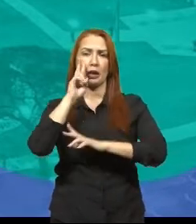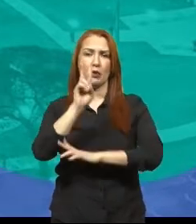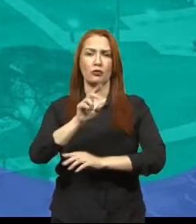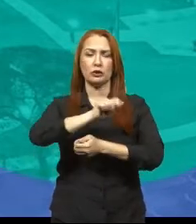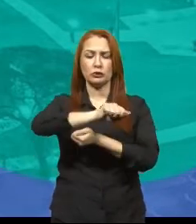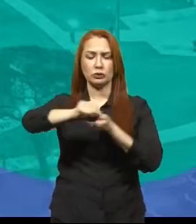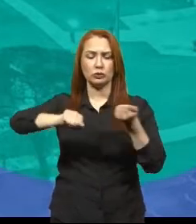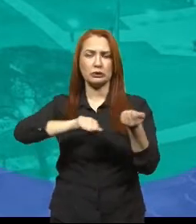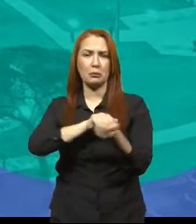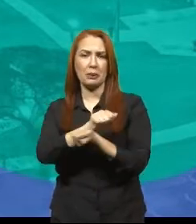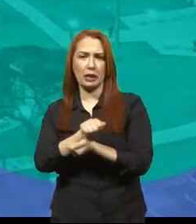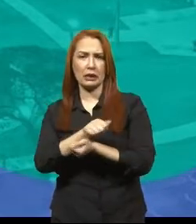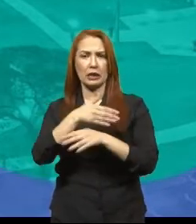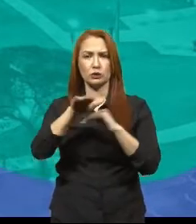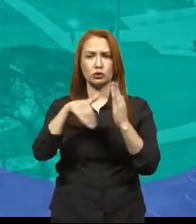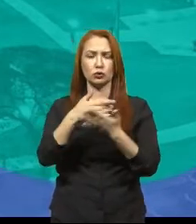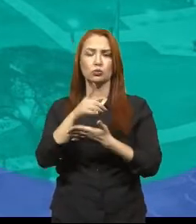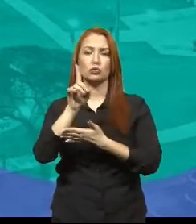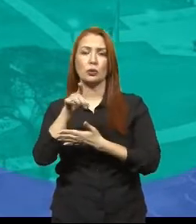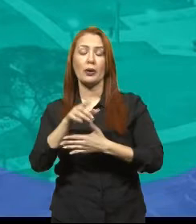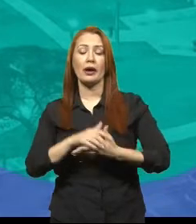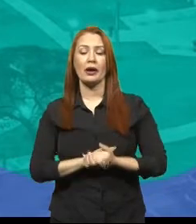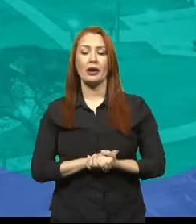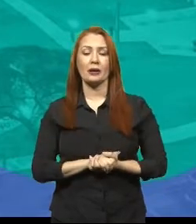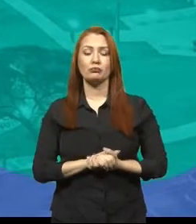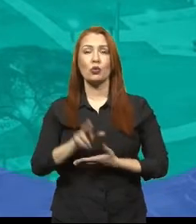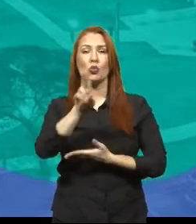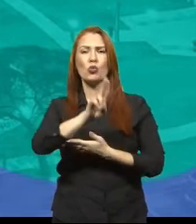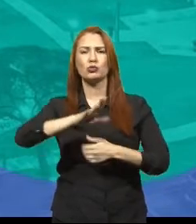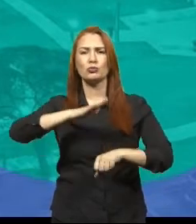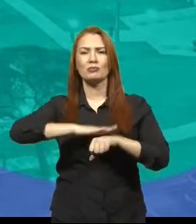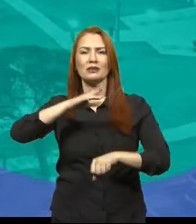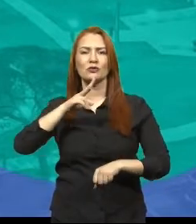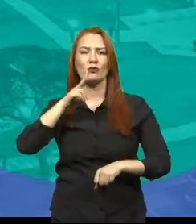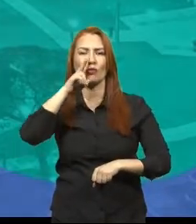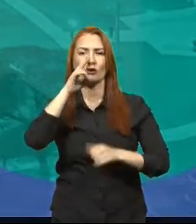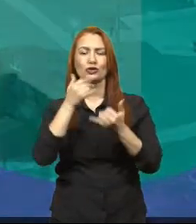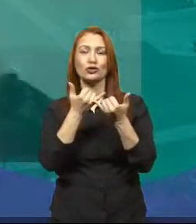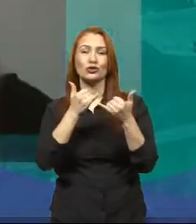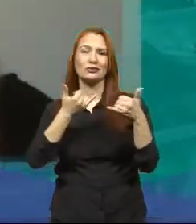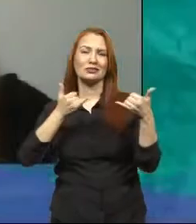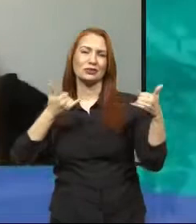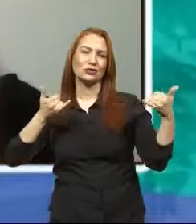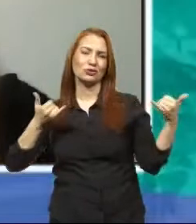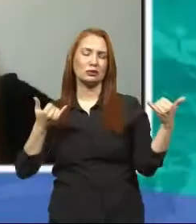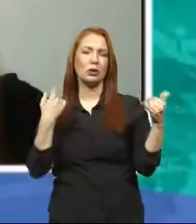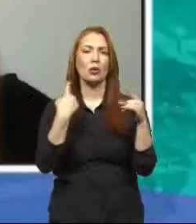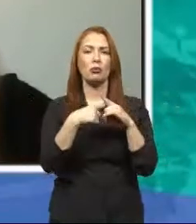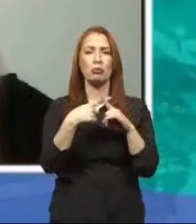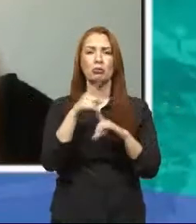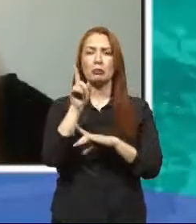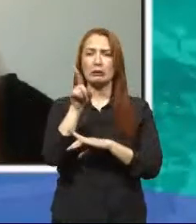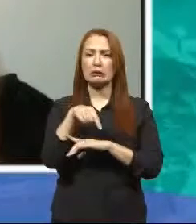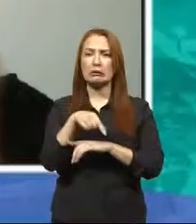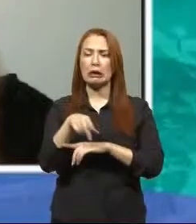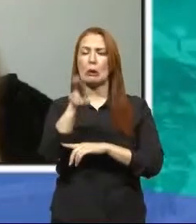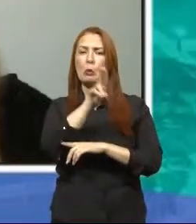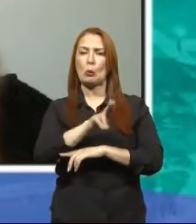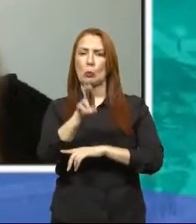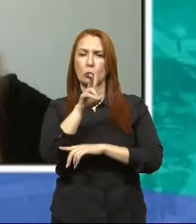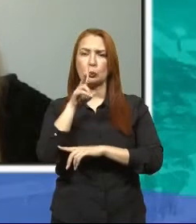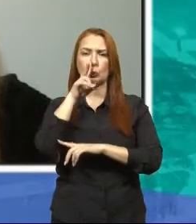disso tudo é o consumo energético, né? Porque o consumo energético é grande de todos